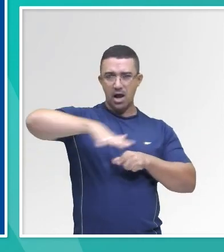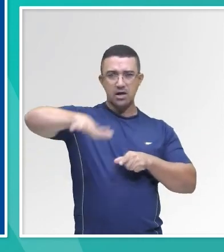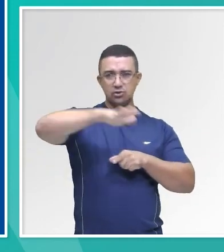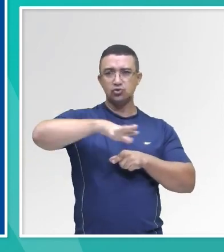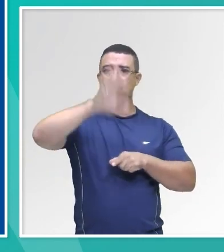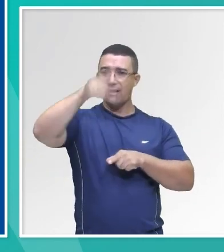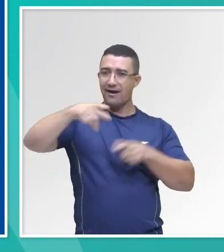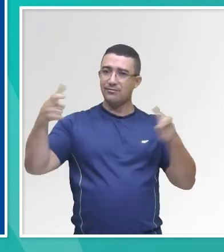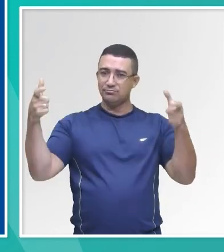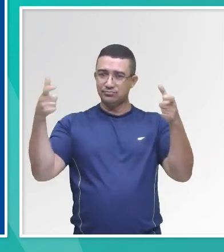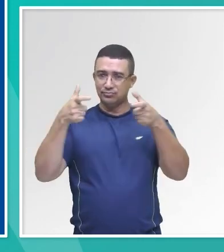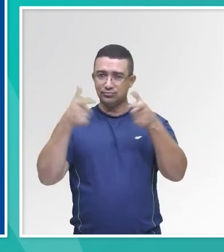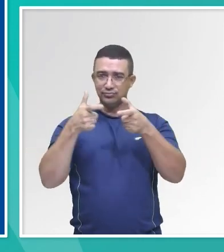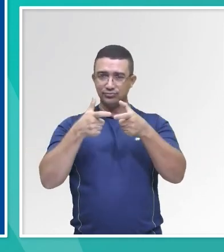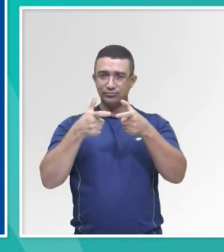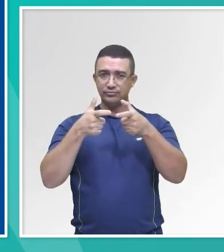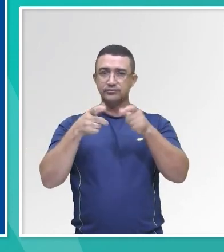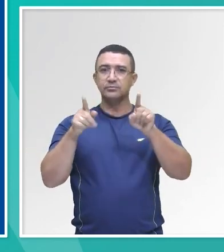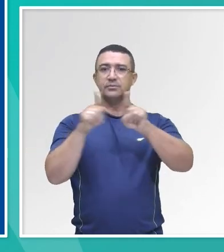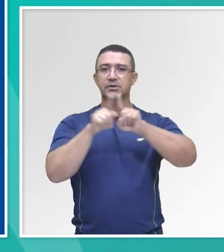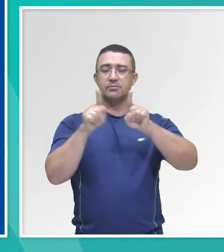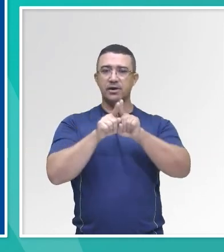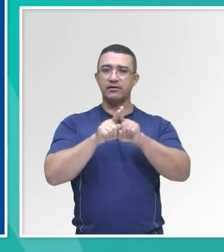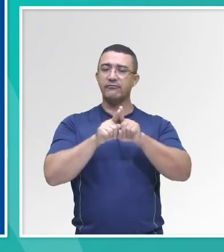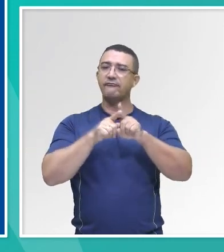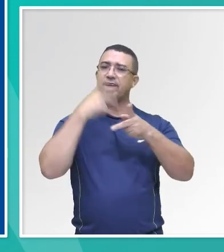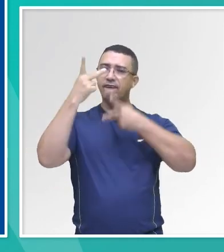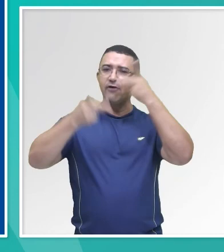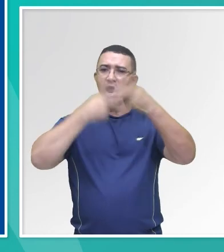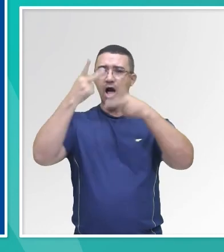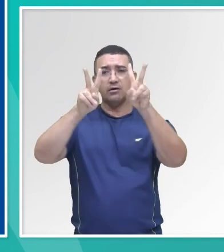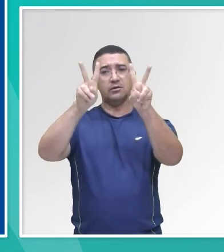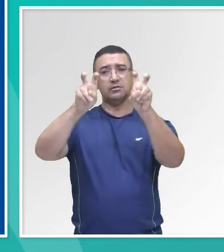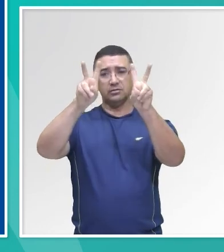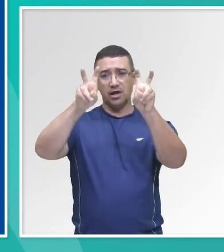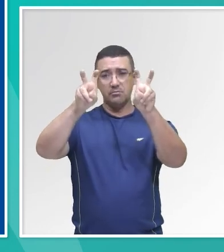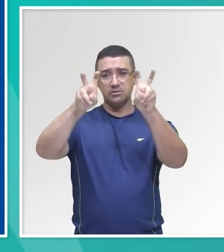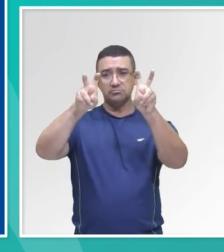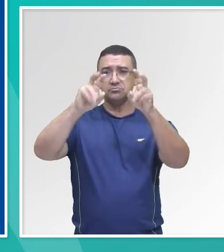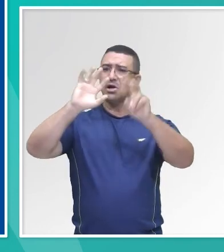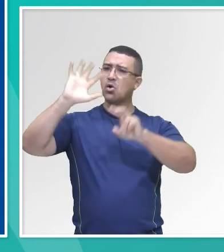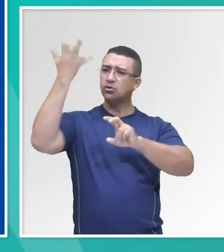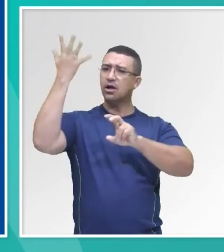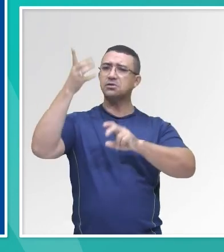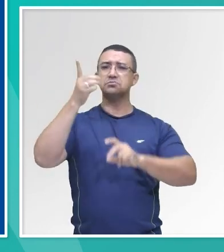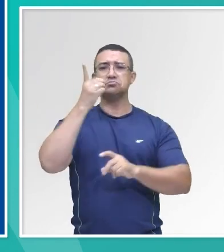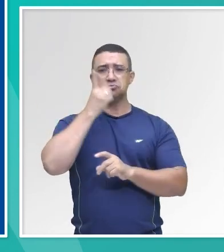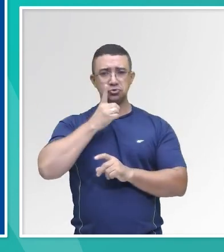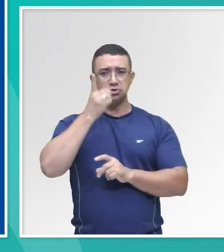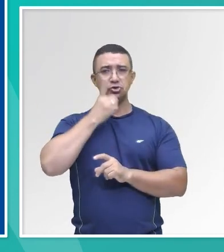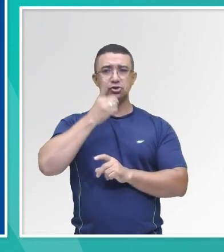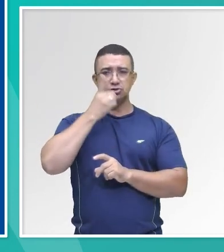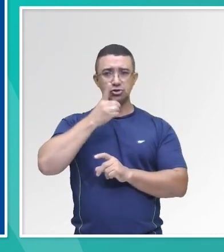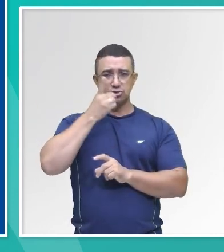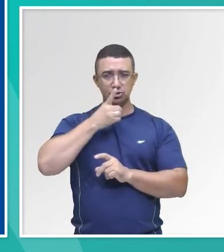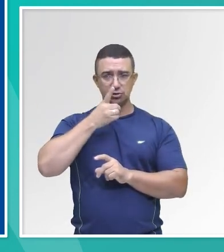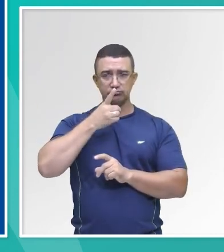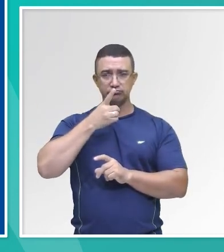Ele vai abordar acontecimentos cotidianos, ou seja, acontecimentos do